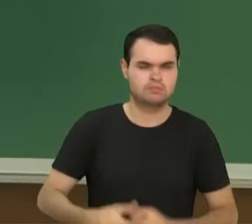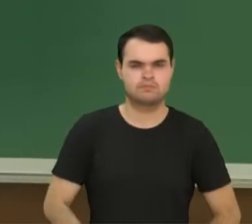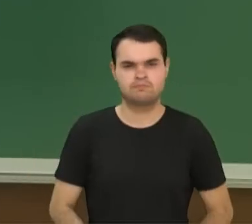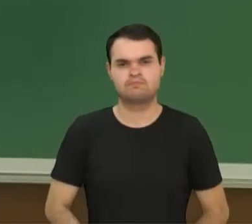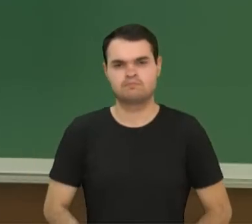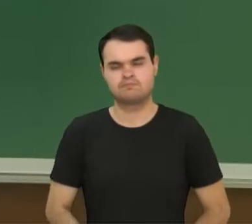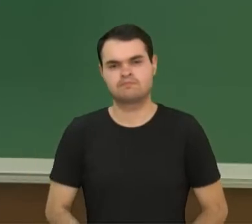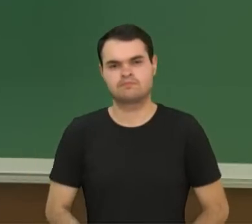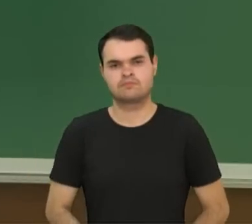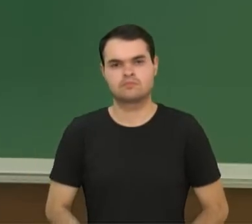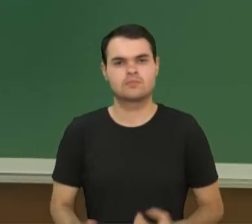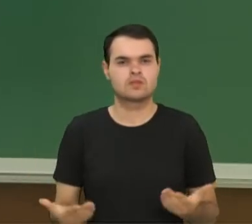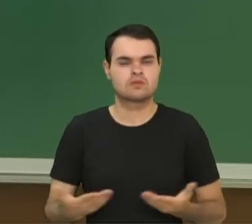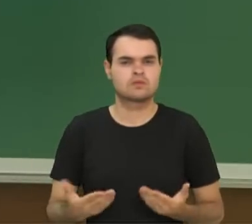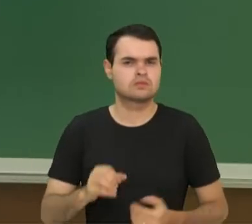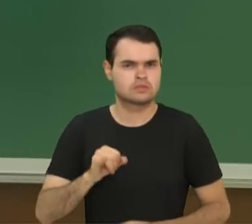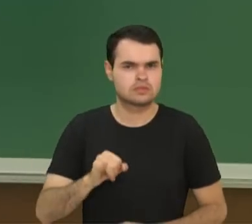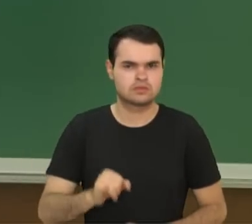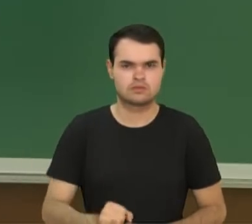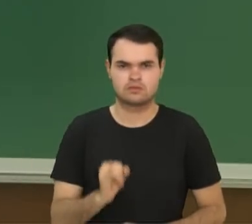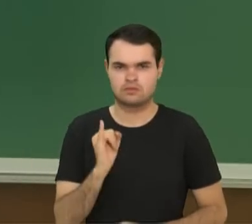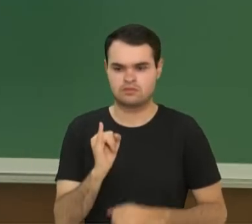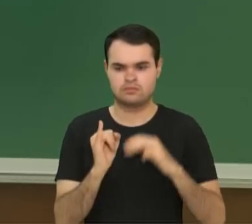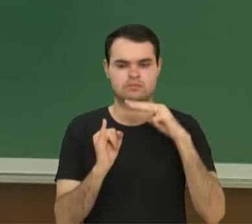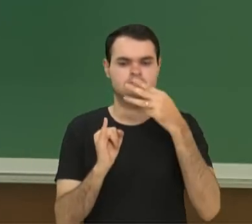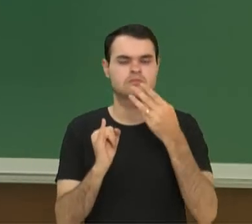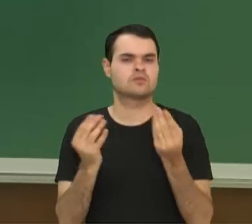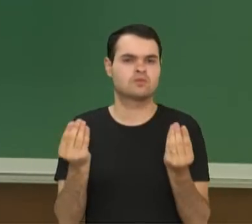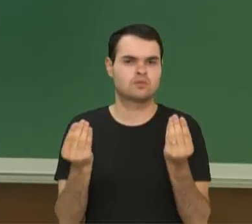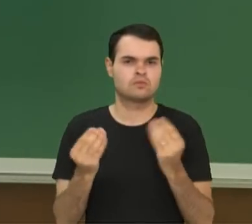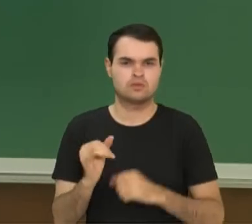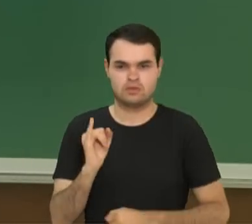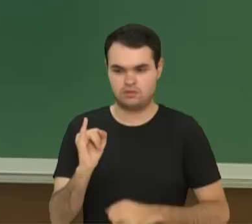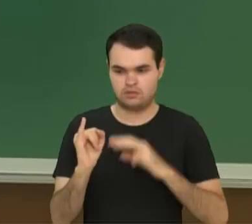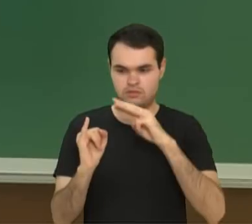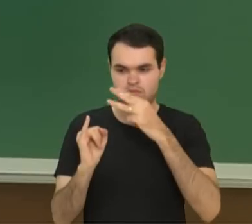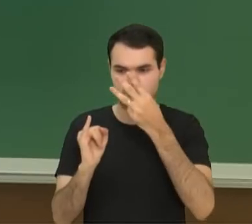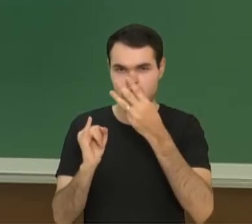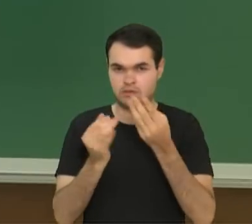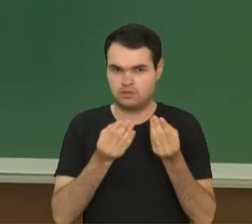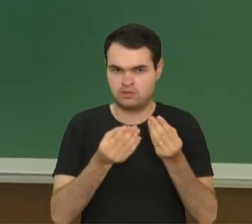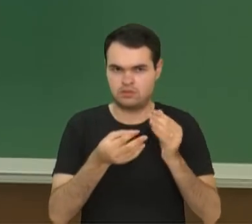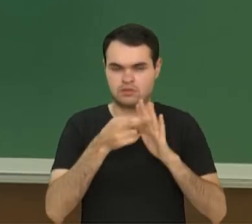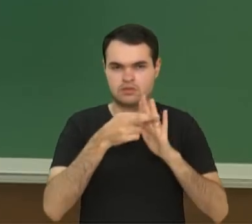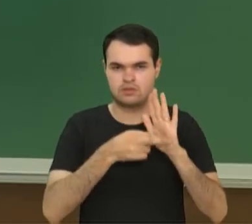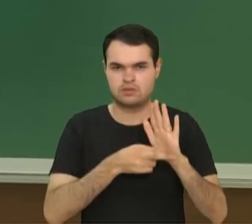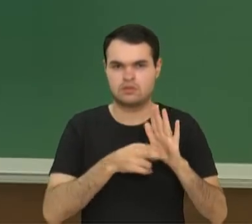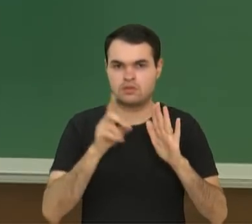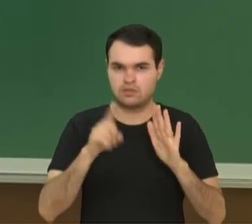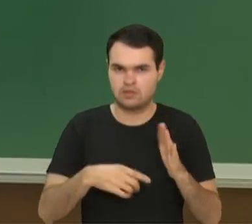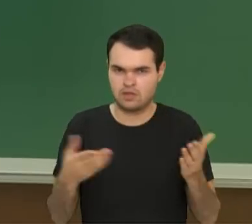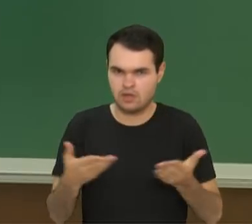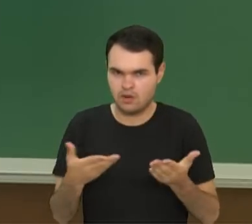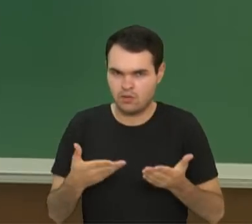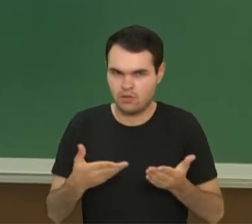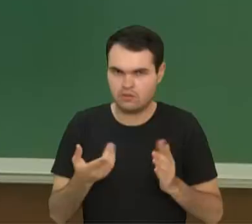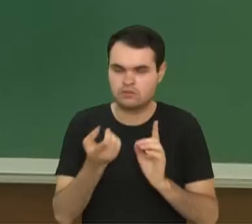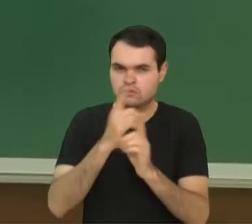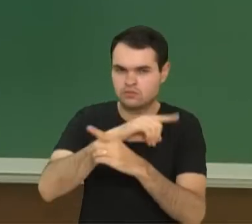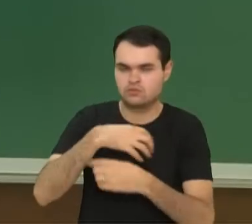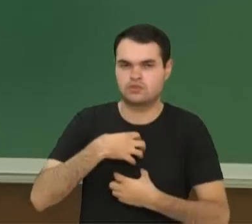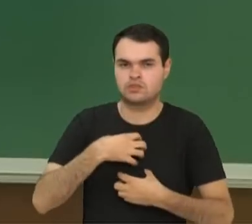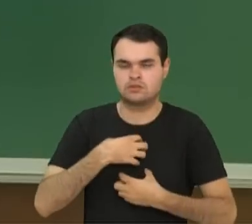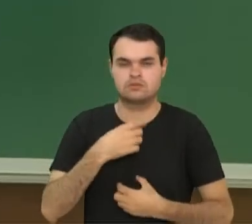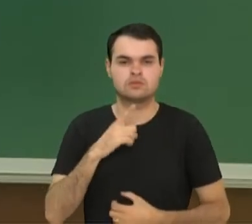isso. E agora, se eu tiver i ao cubo? I ao cubo, aplicando a propriedade, agora só que da maneira